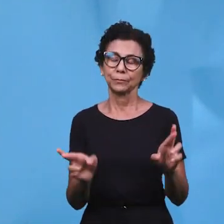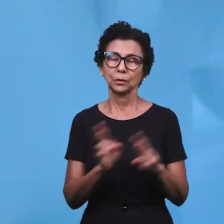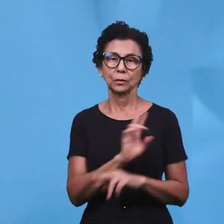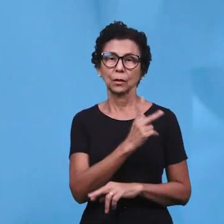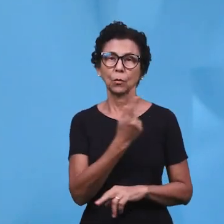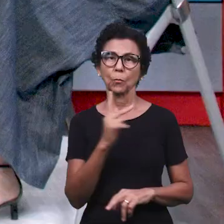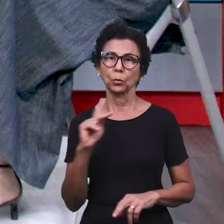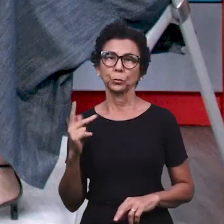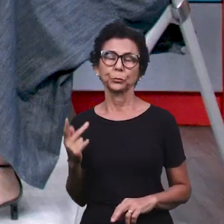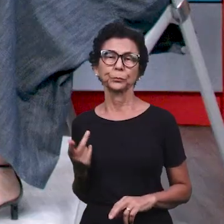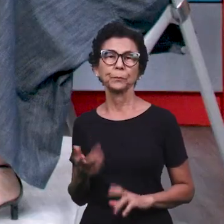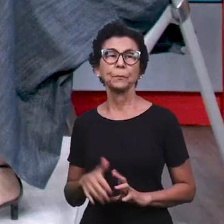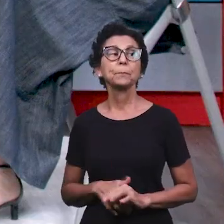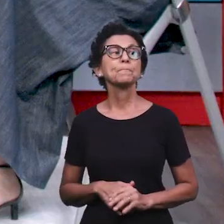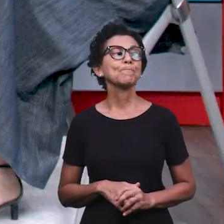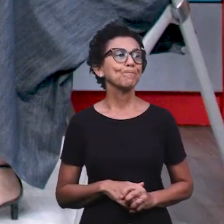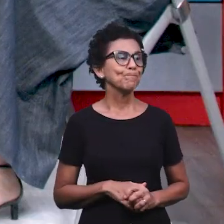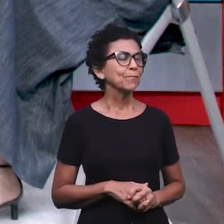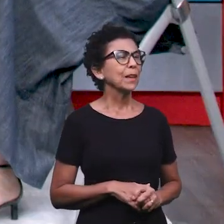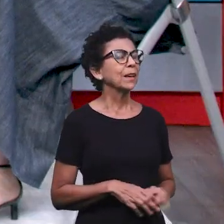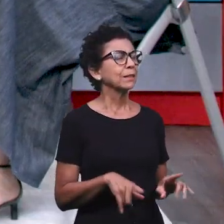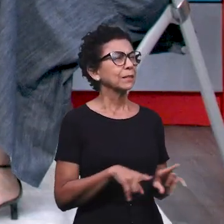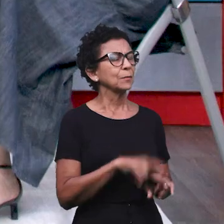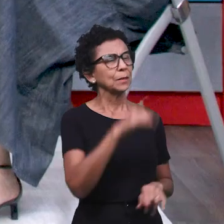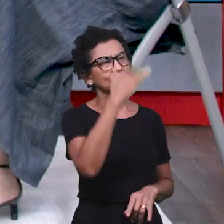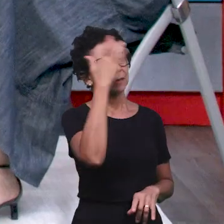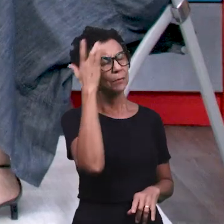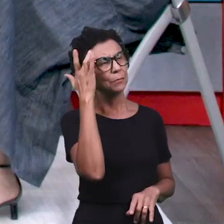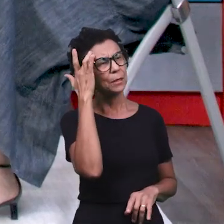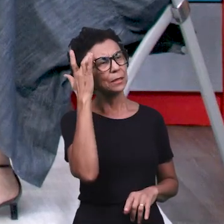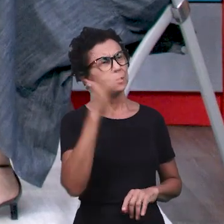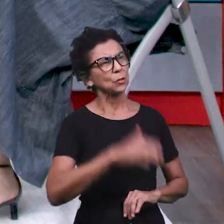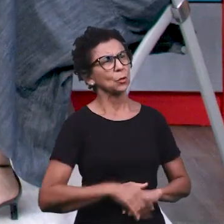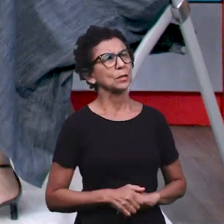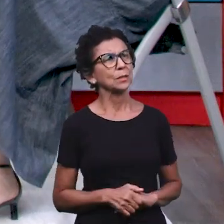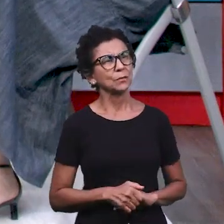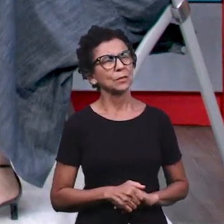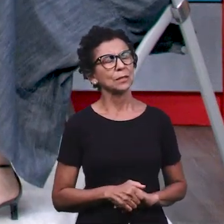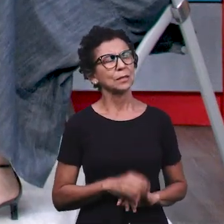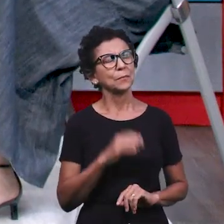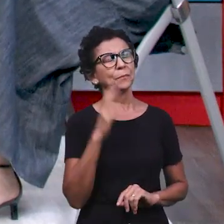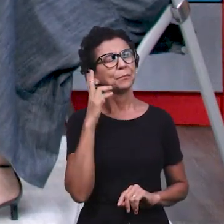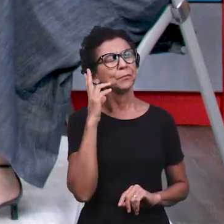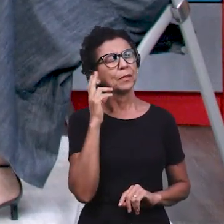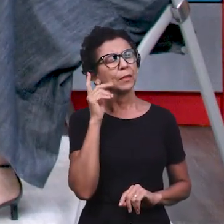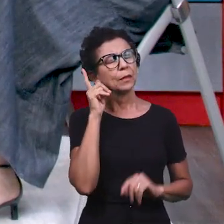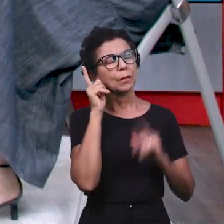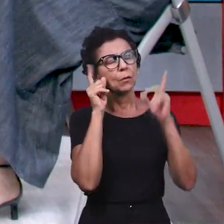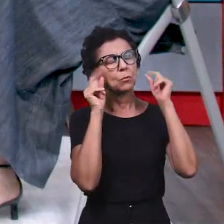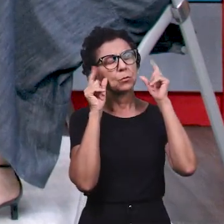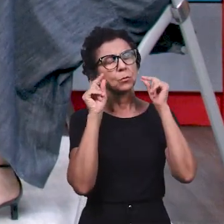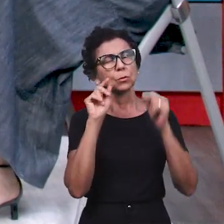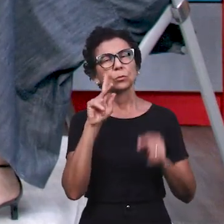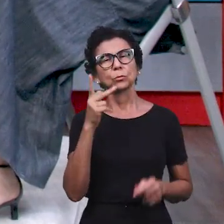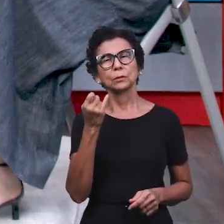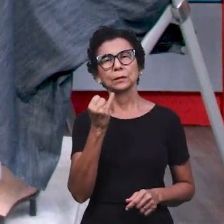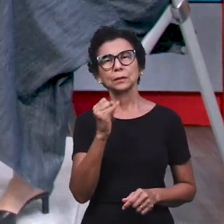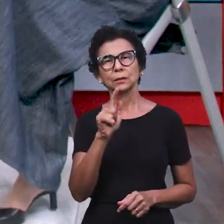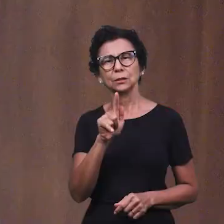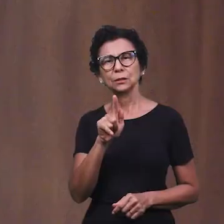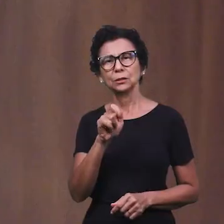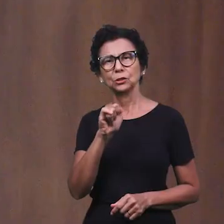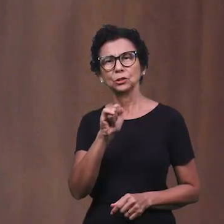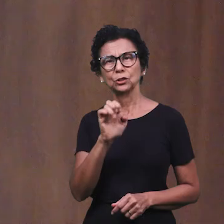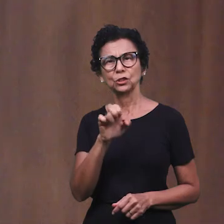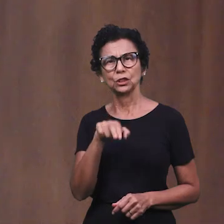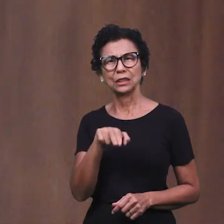hormonais. Entendi. E a gente tem ouvido muito falar sobre higiene do sono. A gente às vezes ouve muito